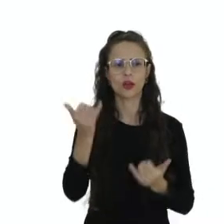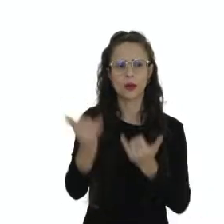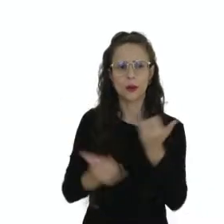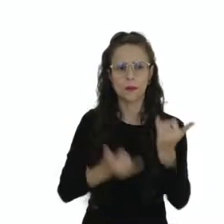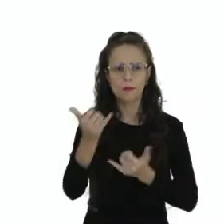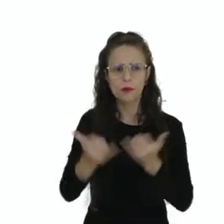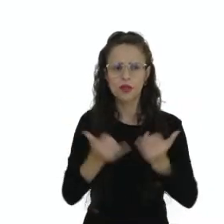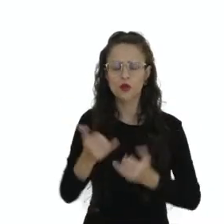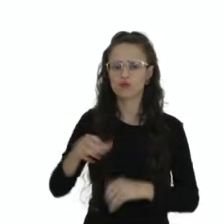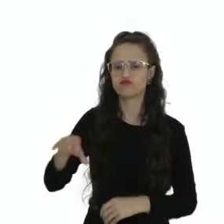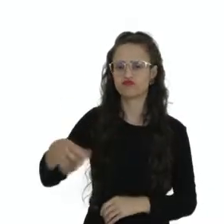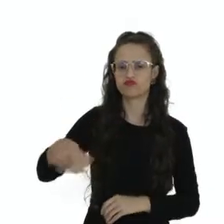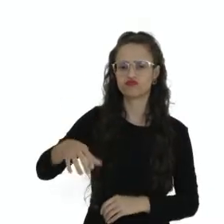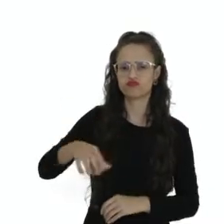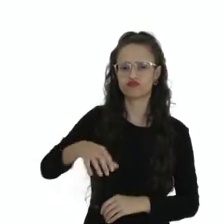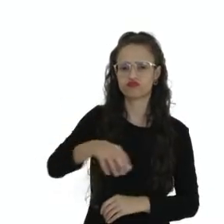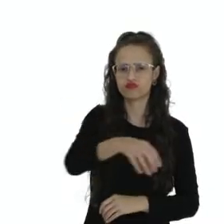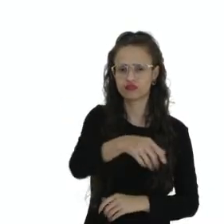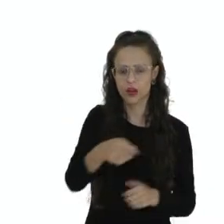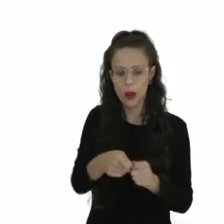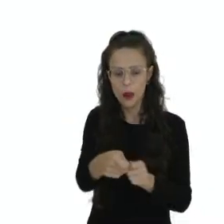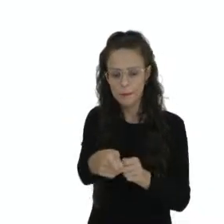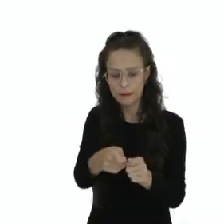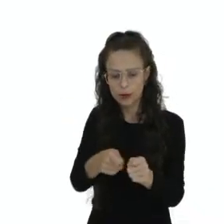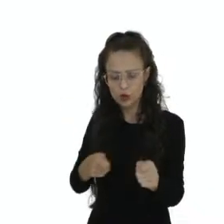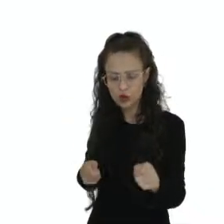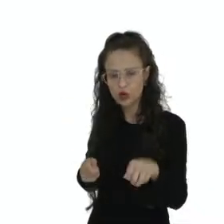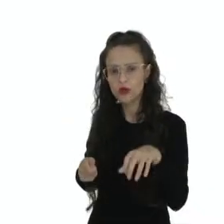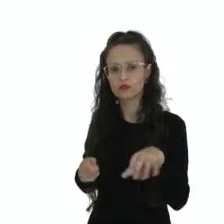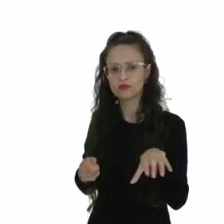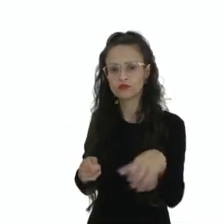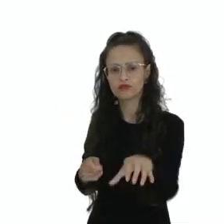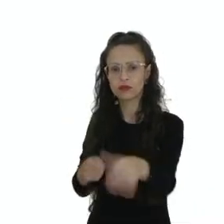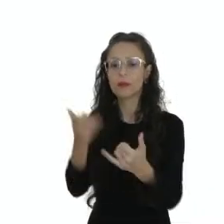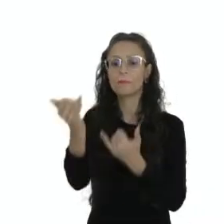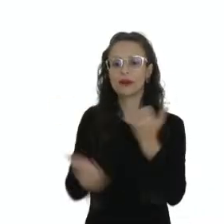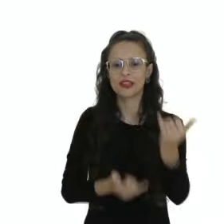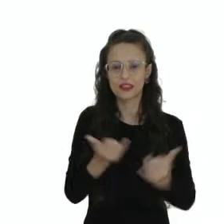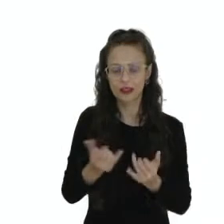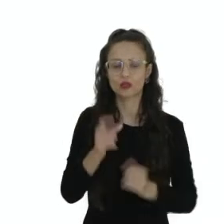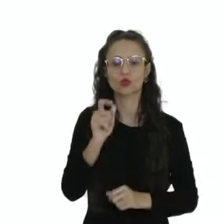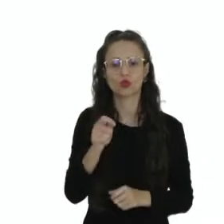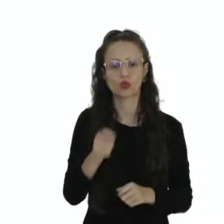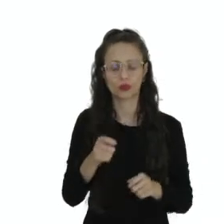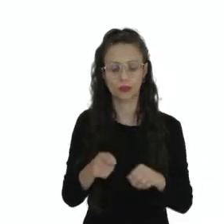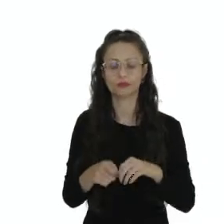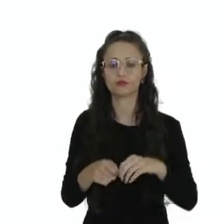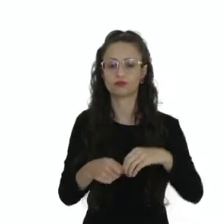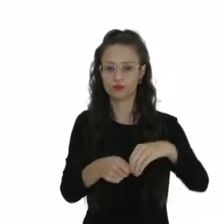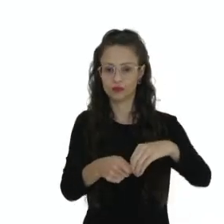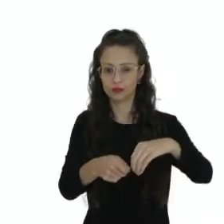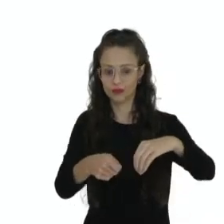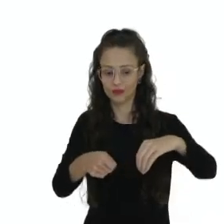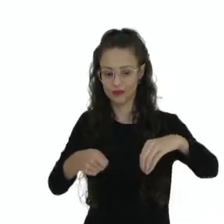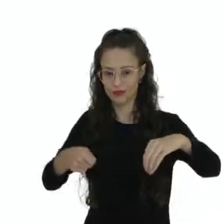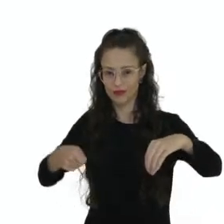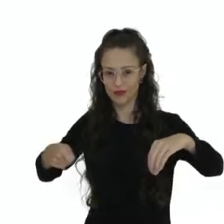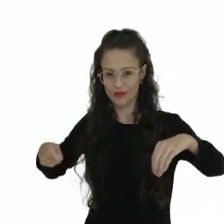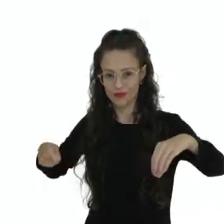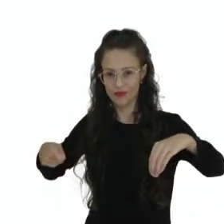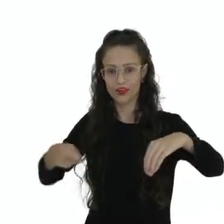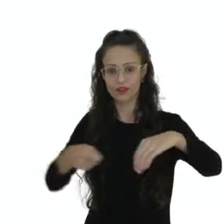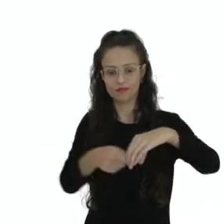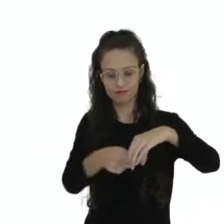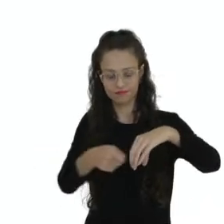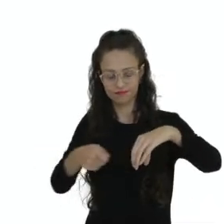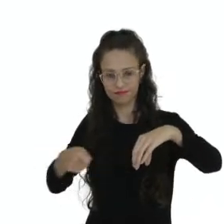corda? Caso você não conheça, é um carrinho de brinquedo que, ao ser afastado para trás, aciona uma